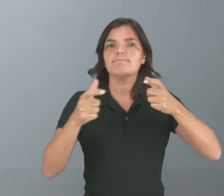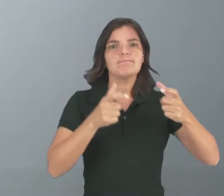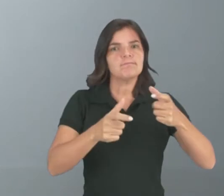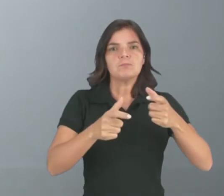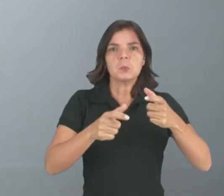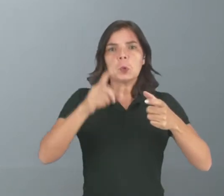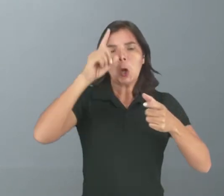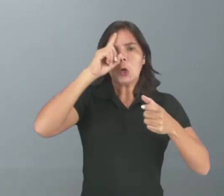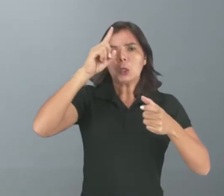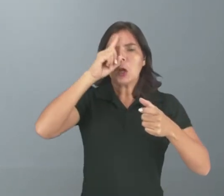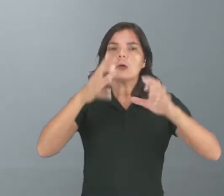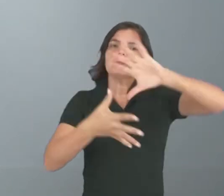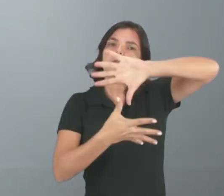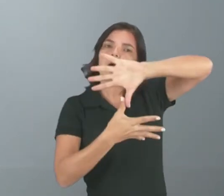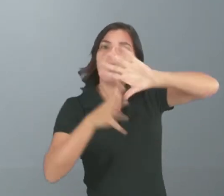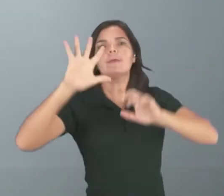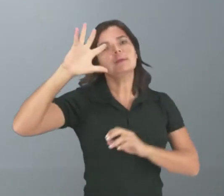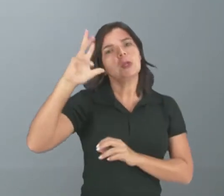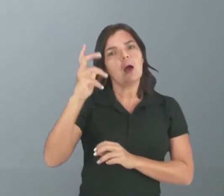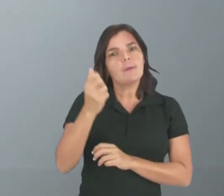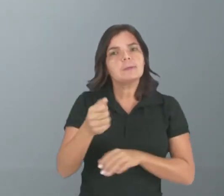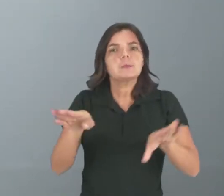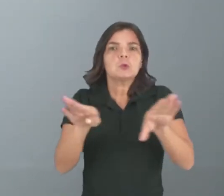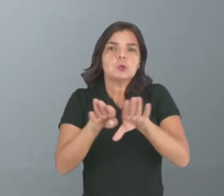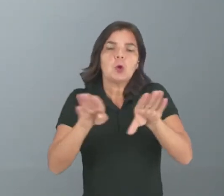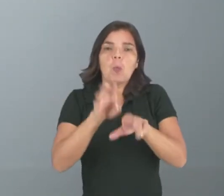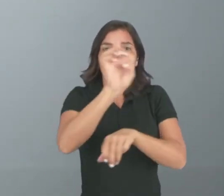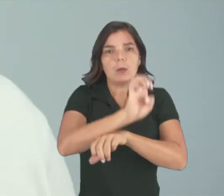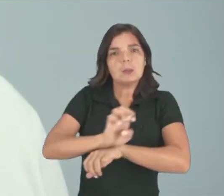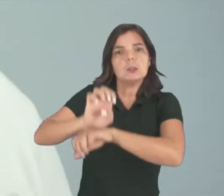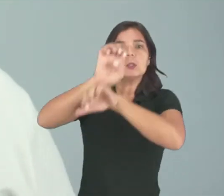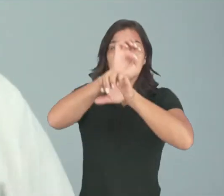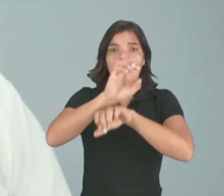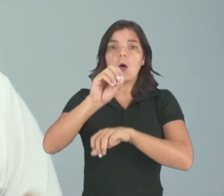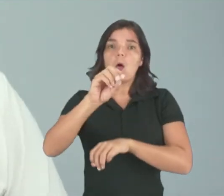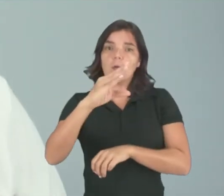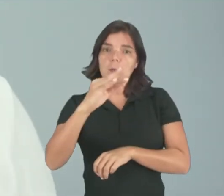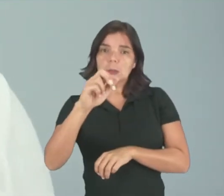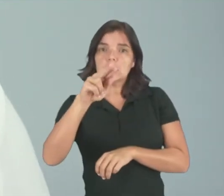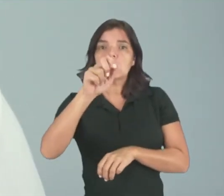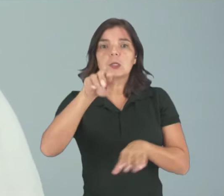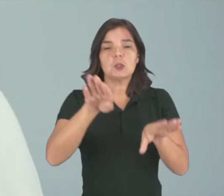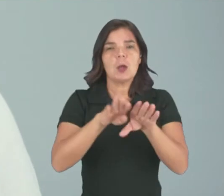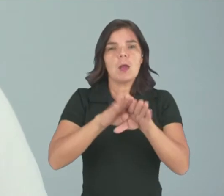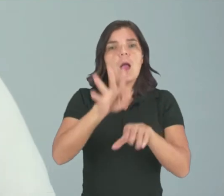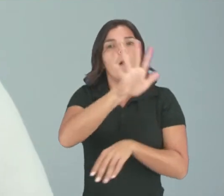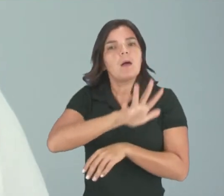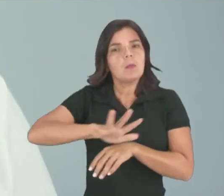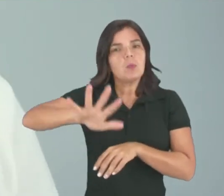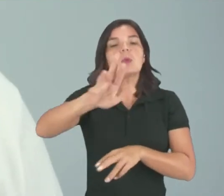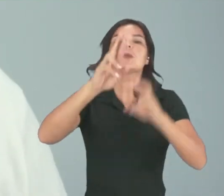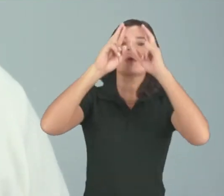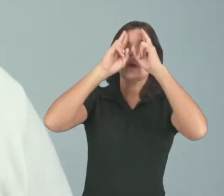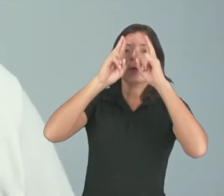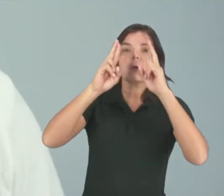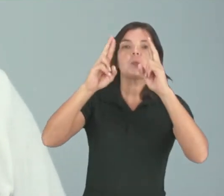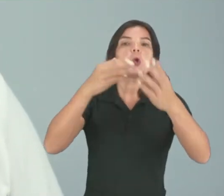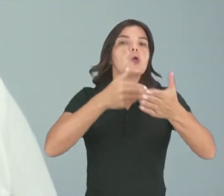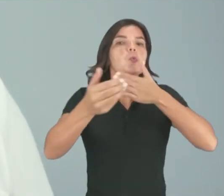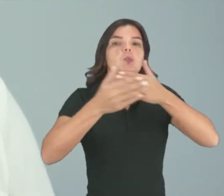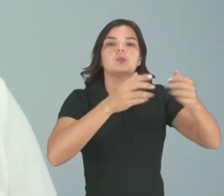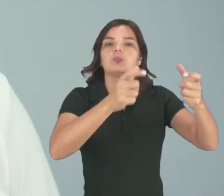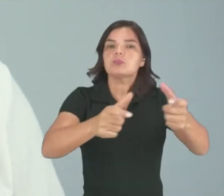no continente da África, seja ele no continente europeu, na Oceania, esse padrão é universal. Respeito em